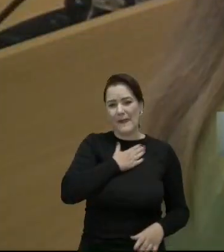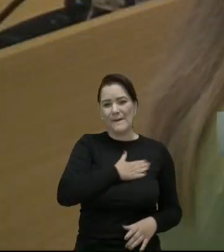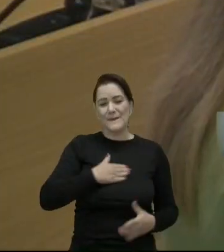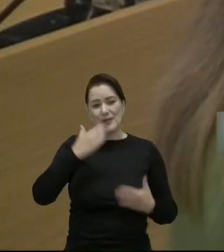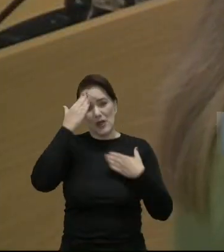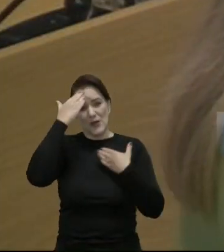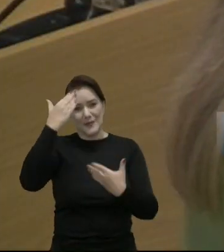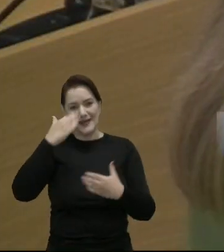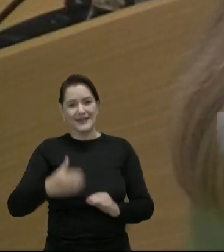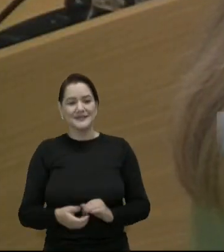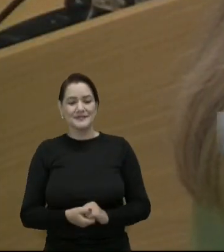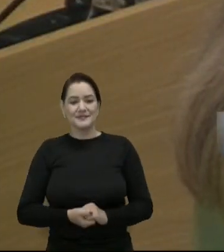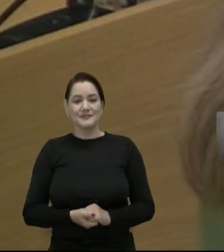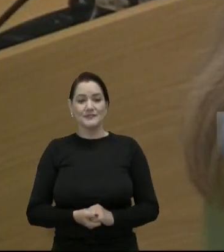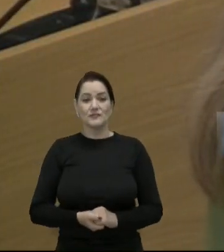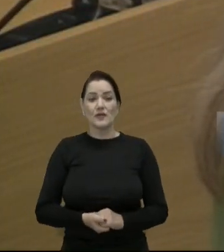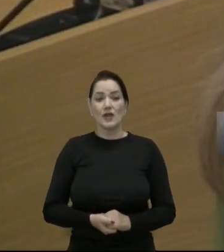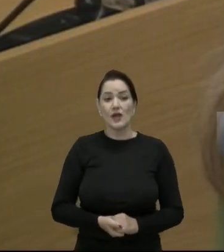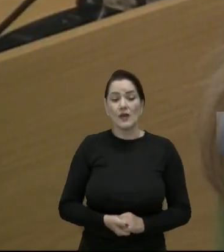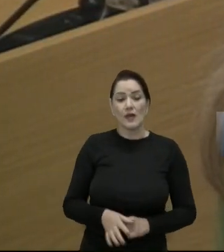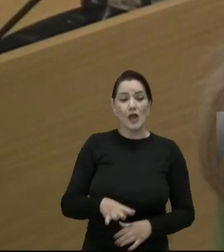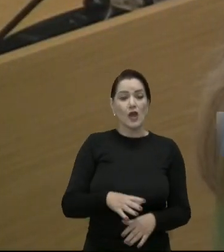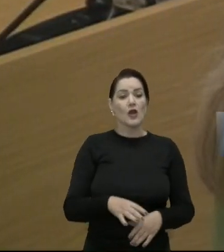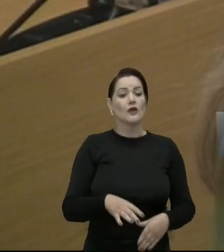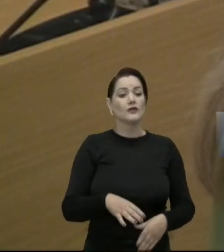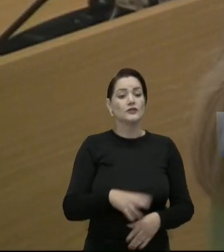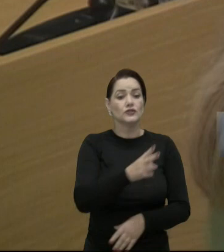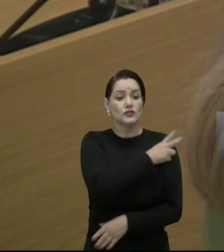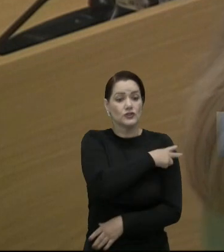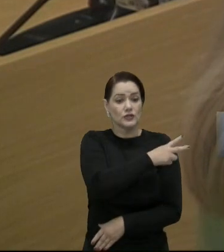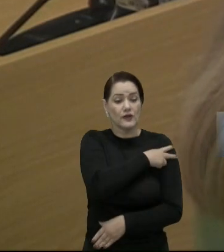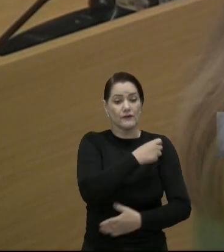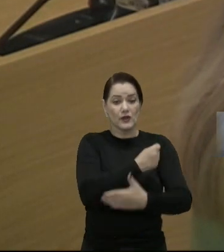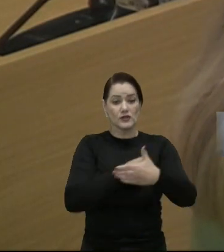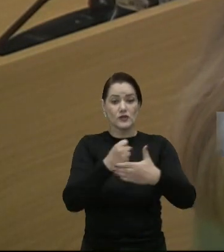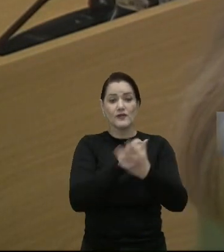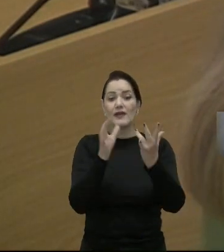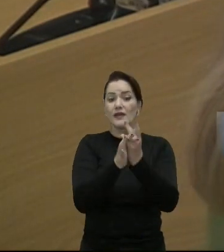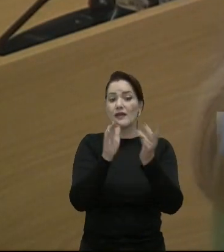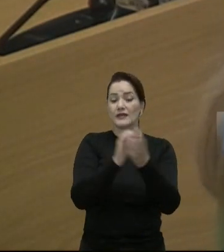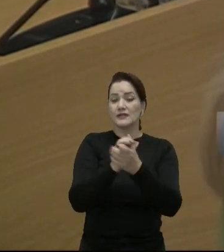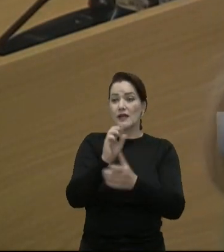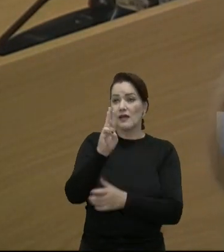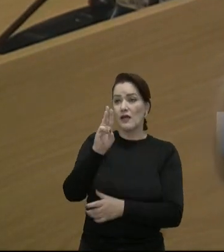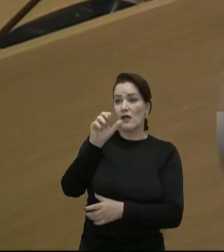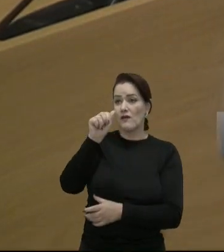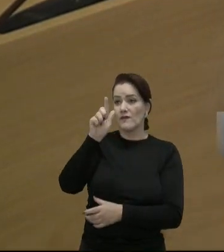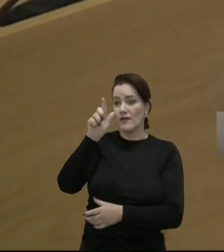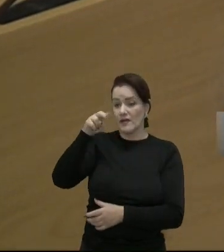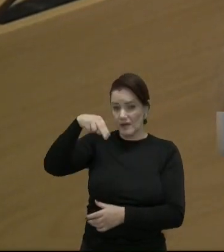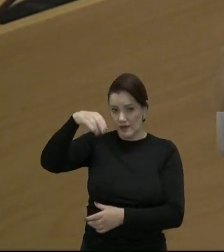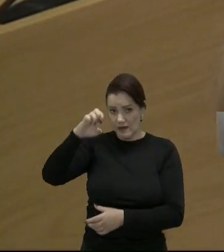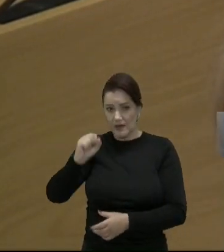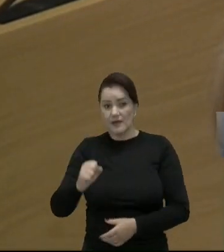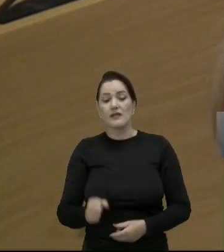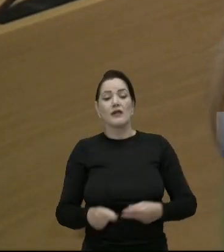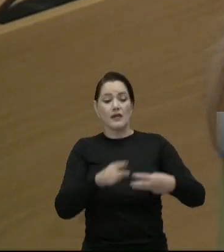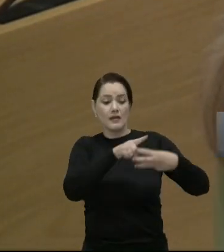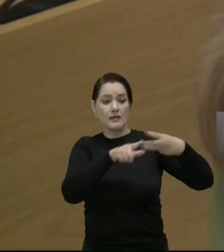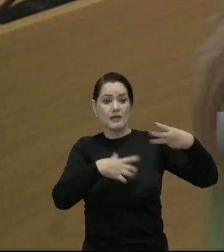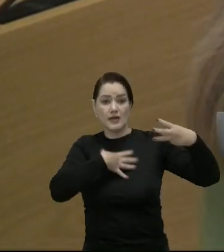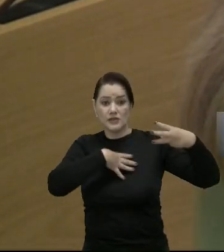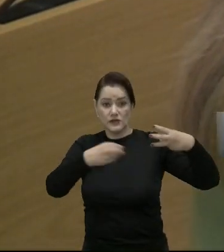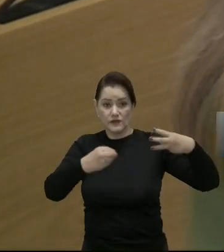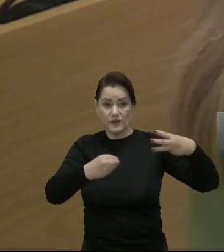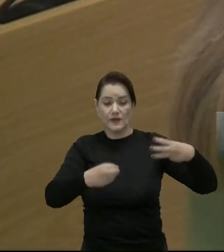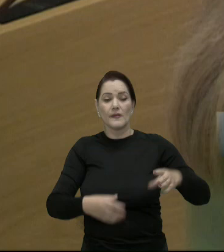Obrigado, menino. Chefe de cozinha, casada com Wagner, mãe do João Vitor, Maria Helena e Maria Eduarda. É